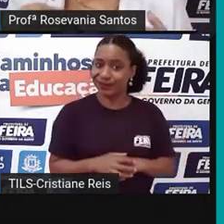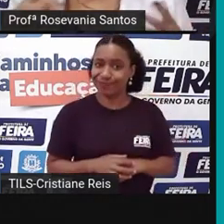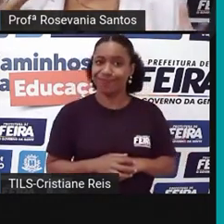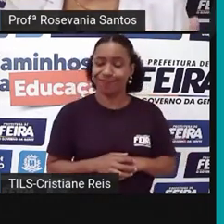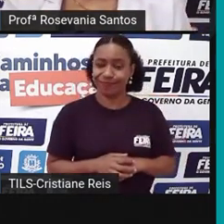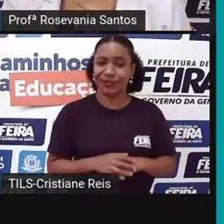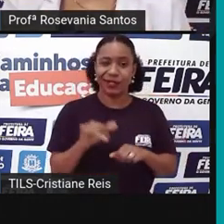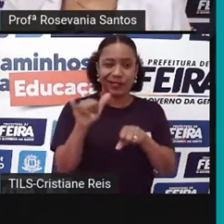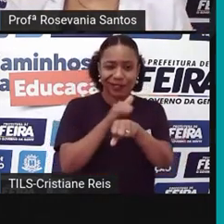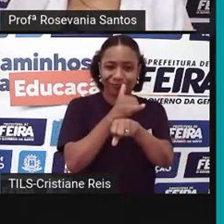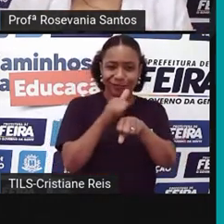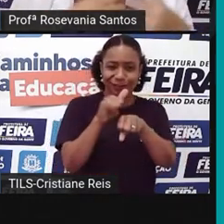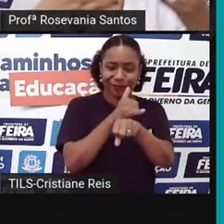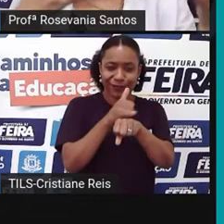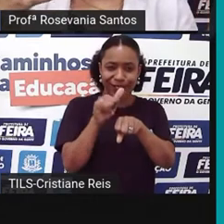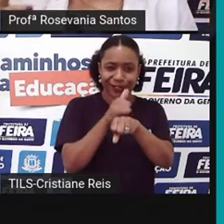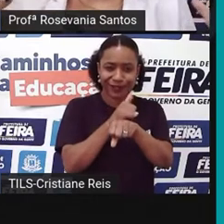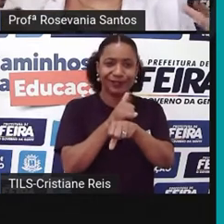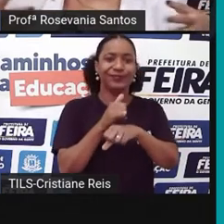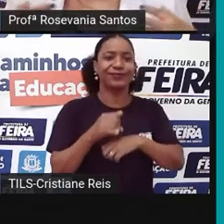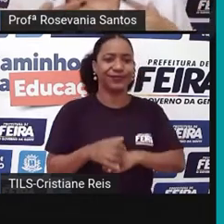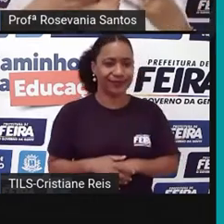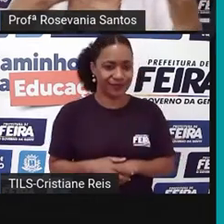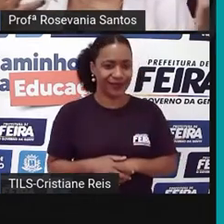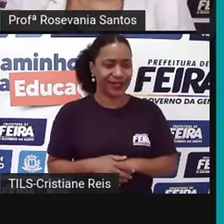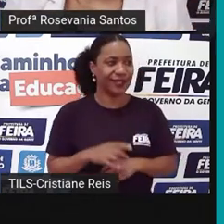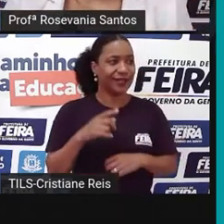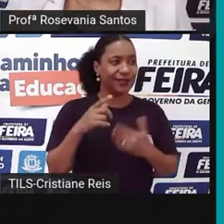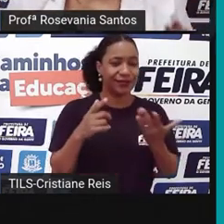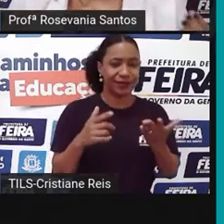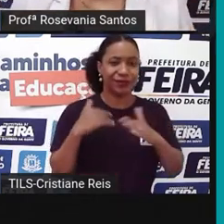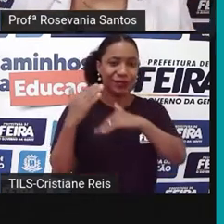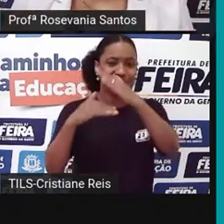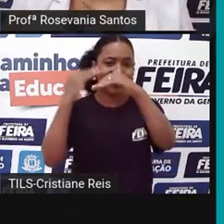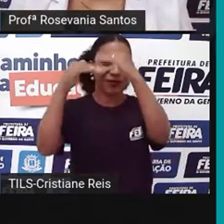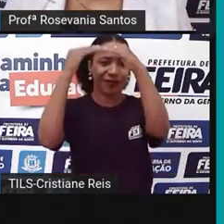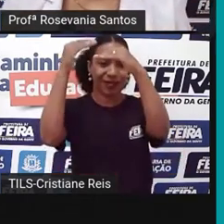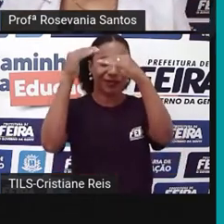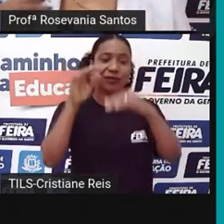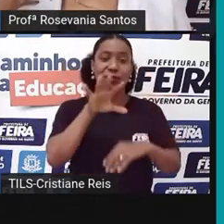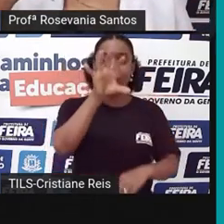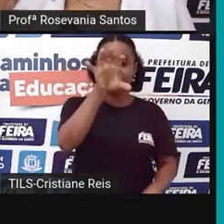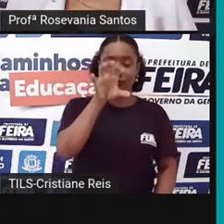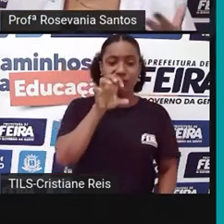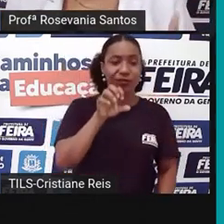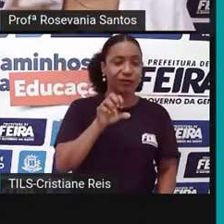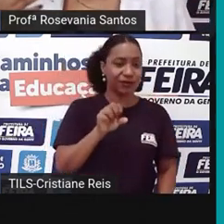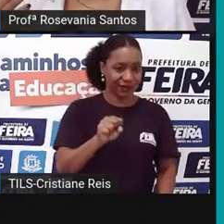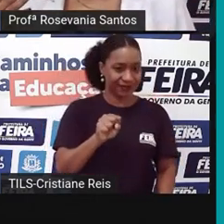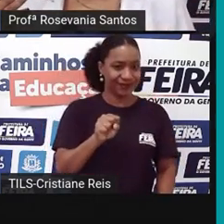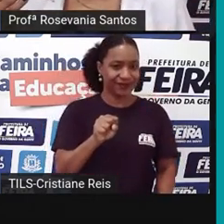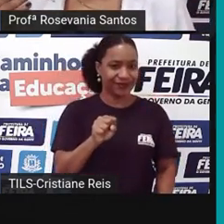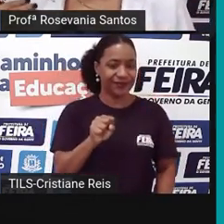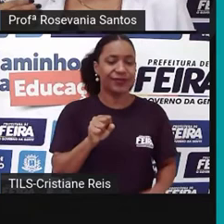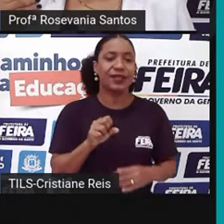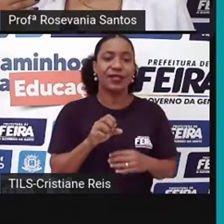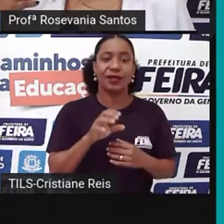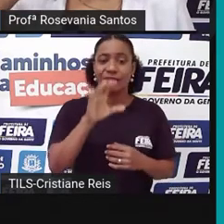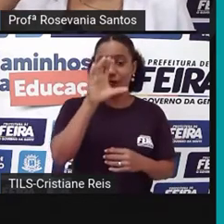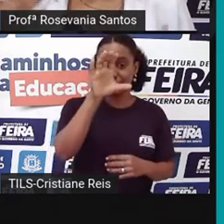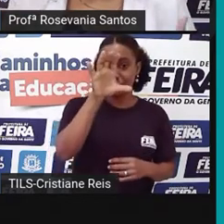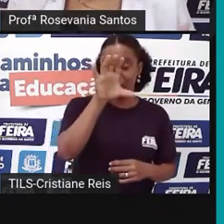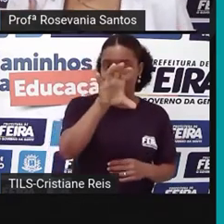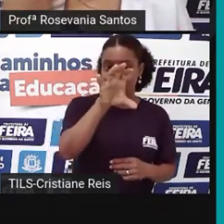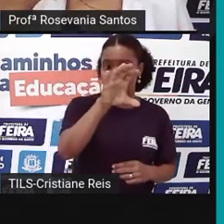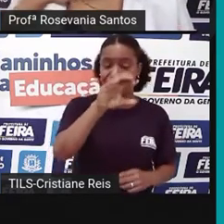né, estratégica também, para a gente ter esse controle, esse desenvolvimento da região Centro-Oeste, que a atividade de, né,